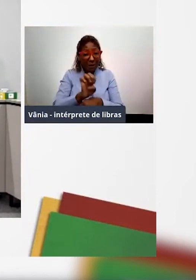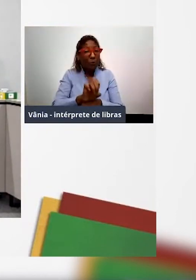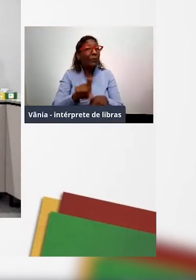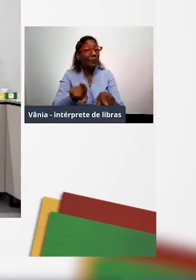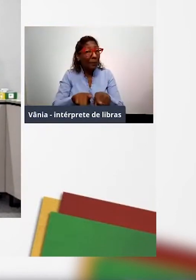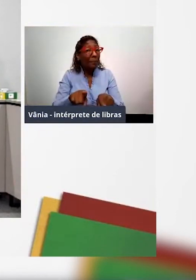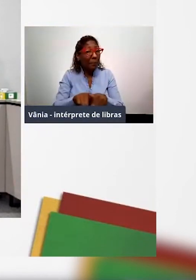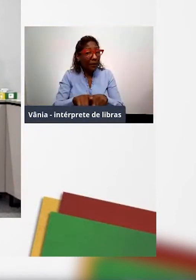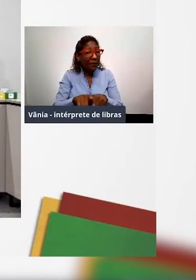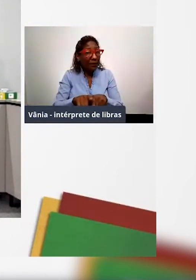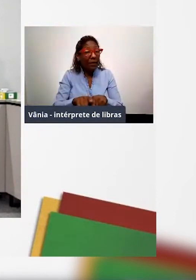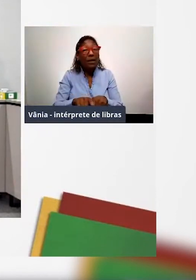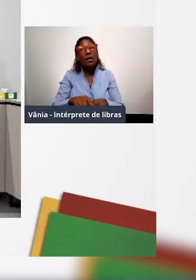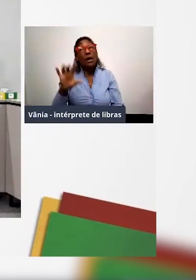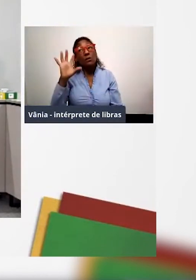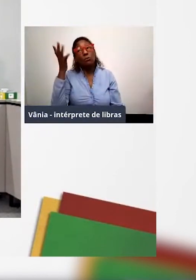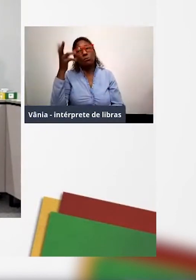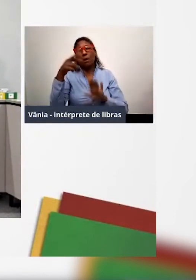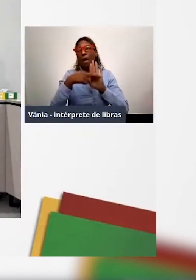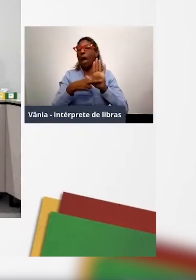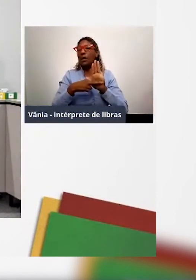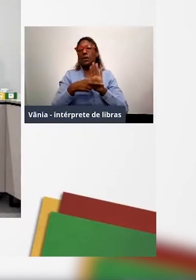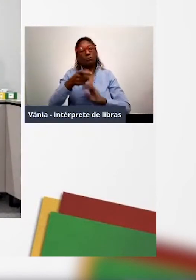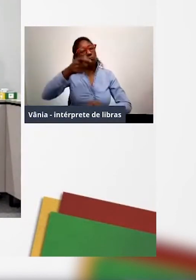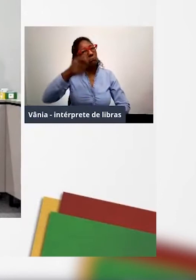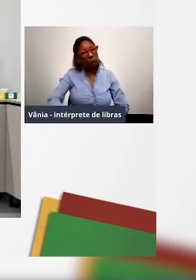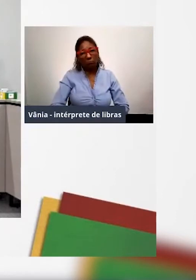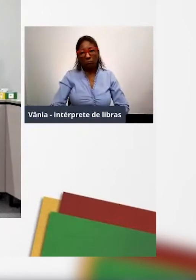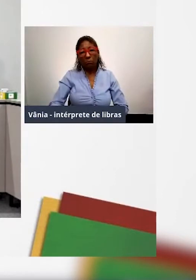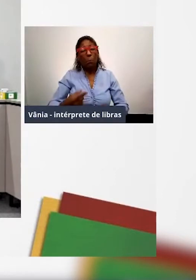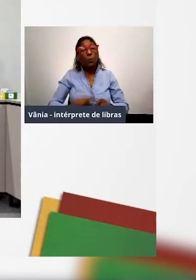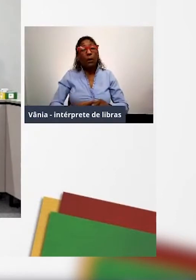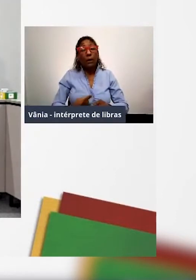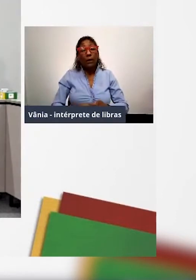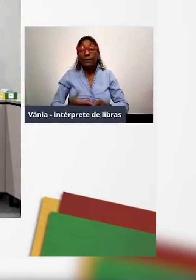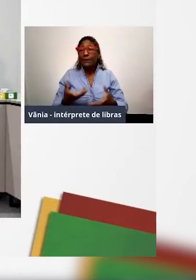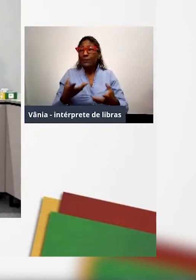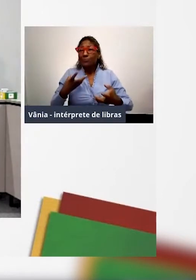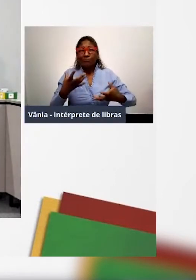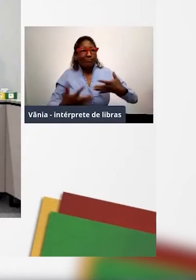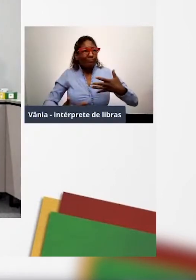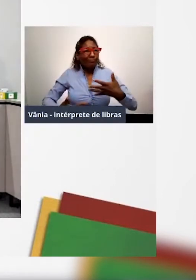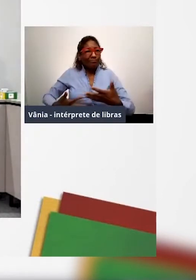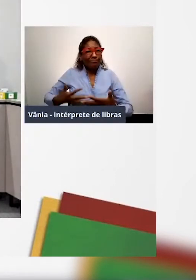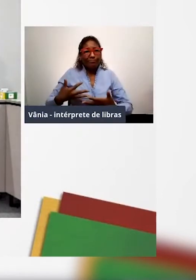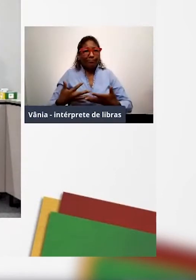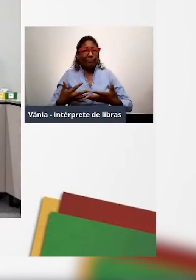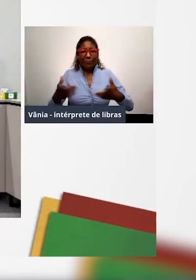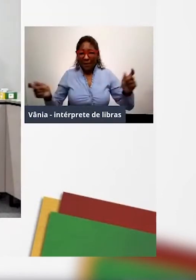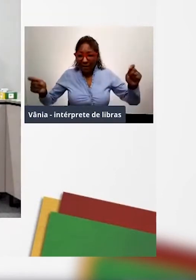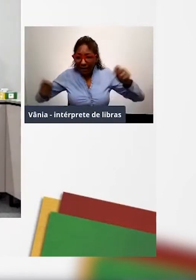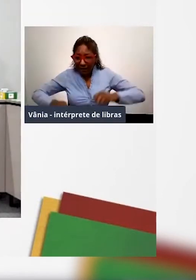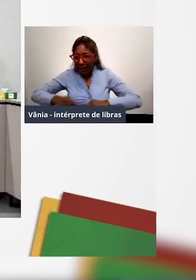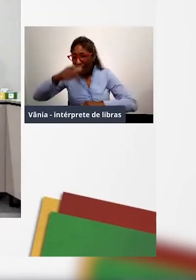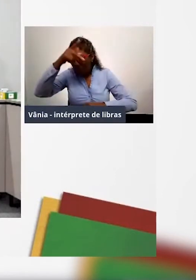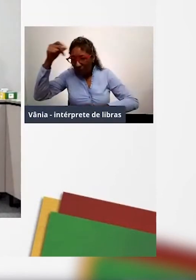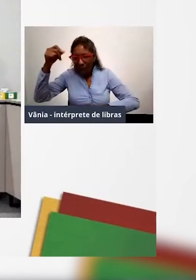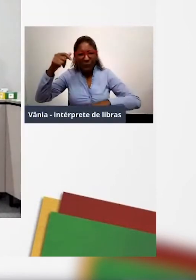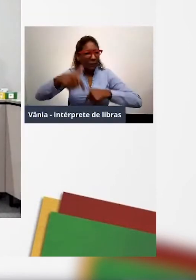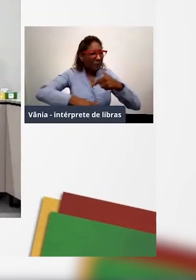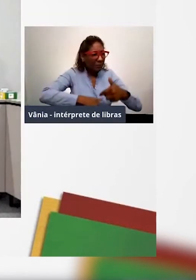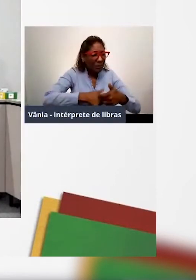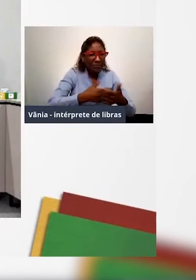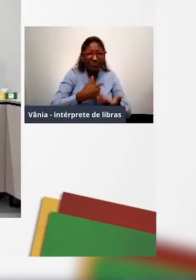em função do quadro que se apresenta, que vai consumindo completamente a capacidade da estrutura hospitalar desses